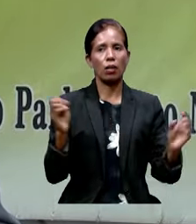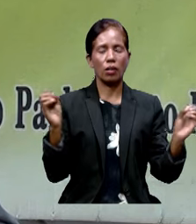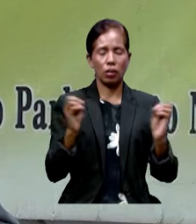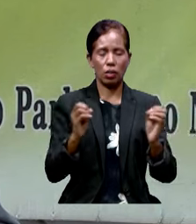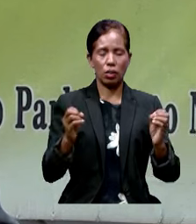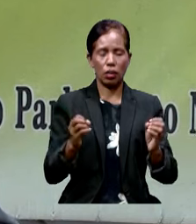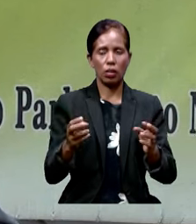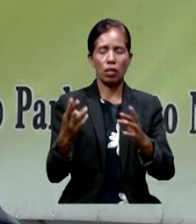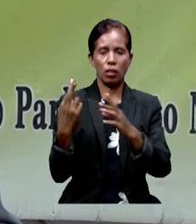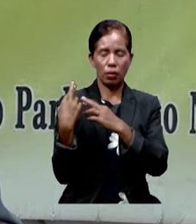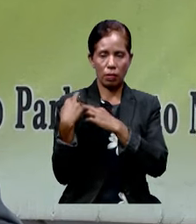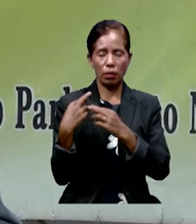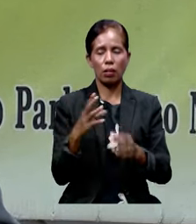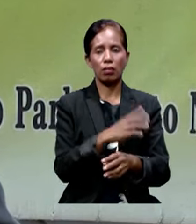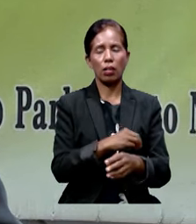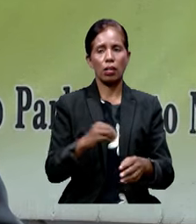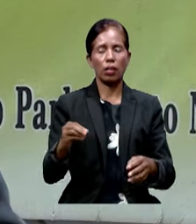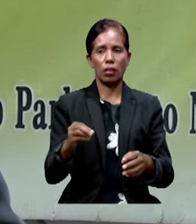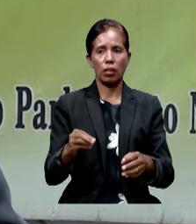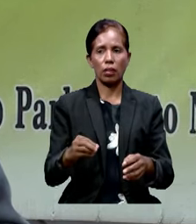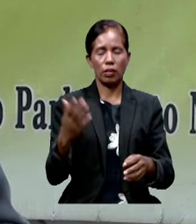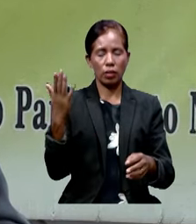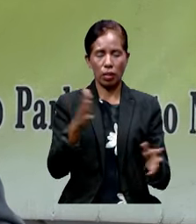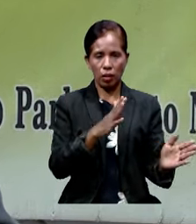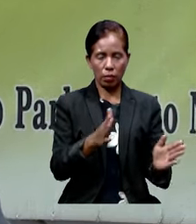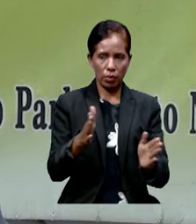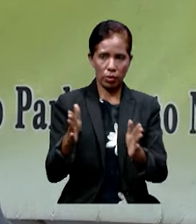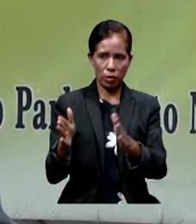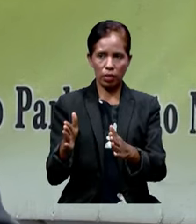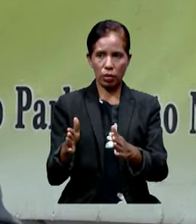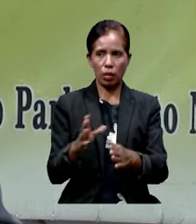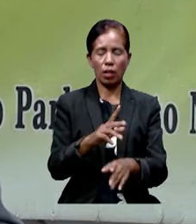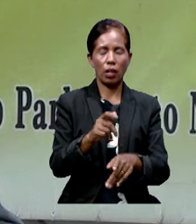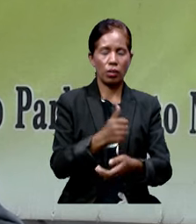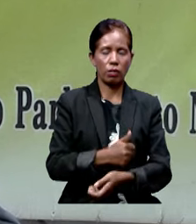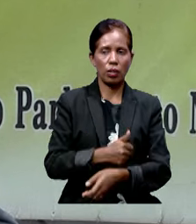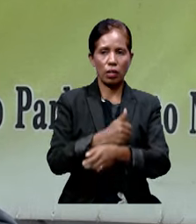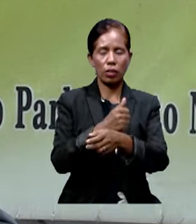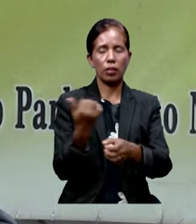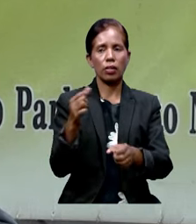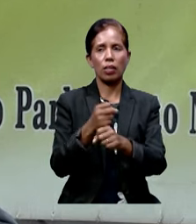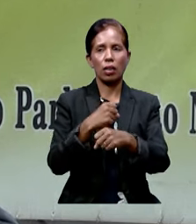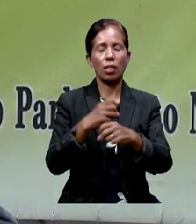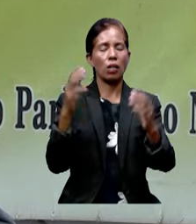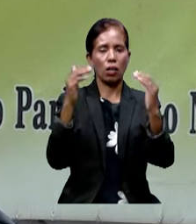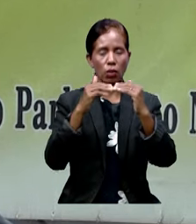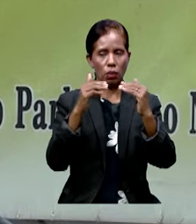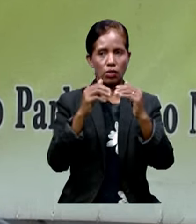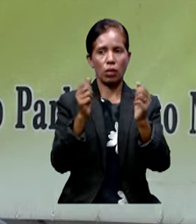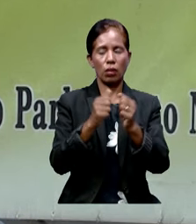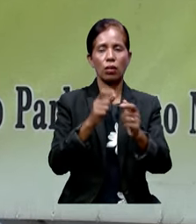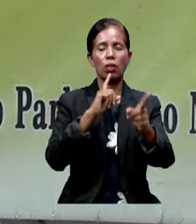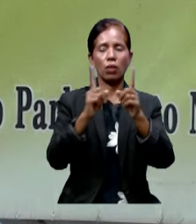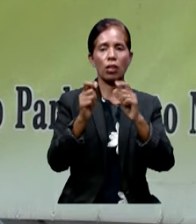poder tomu katu kolia, desde que buat nese iha prosesu, advogado Sira Hormin Hira hala conferência da imprensa, explica